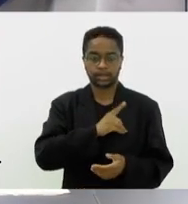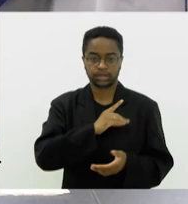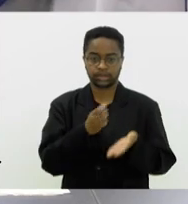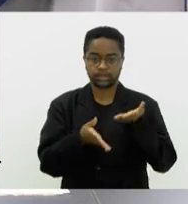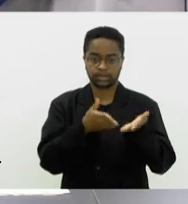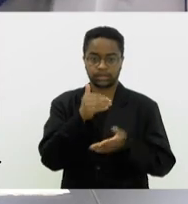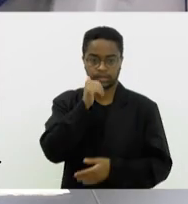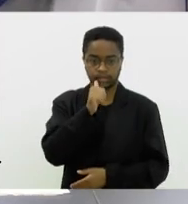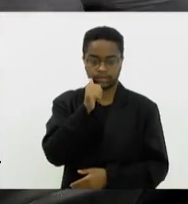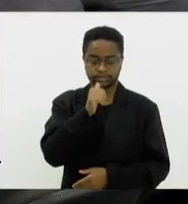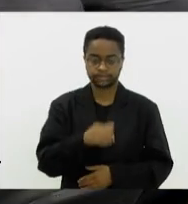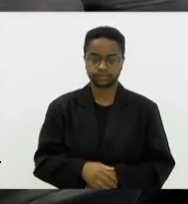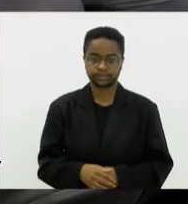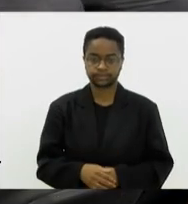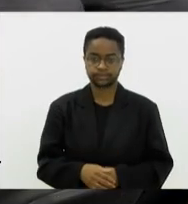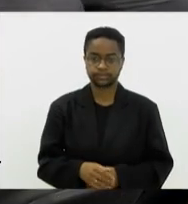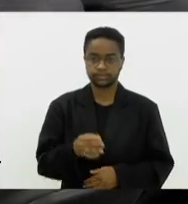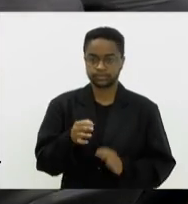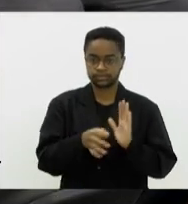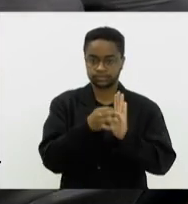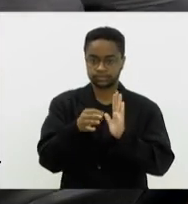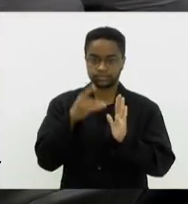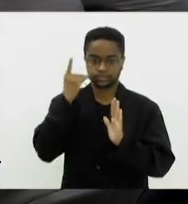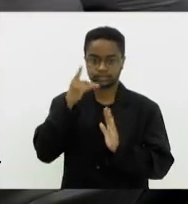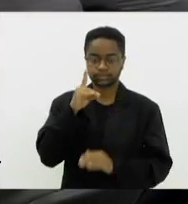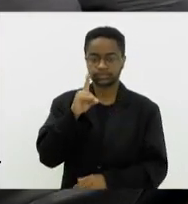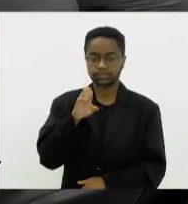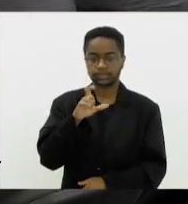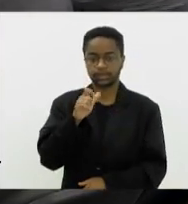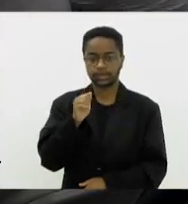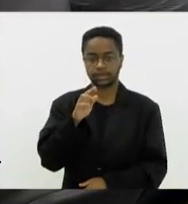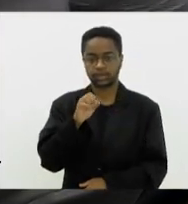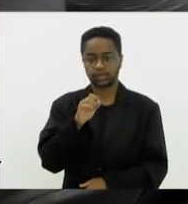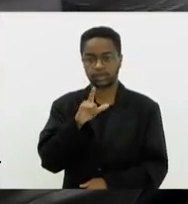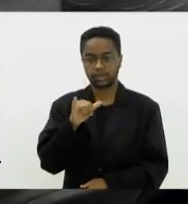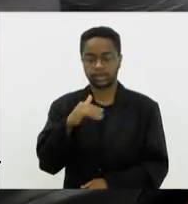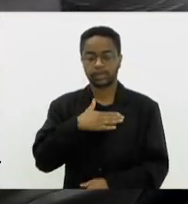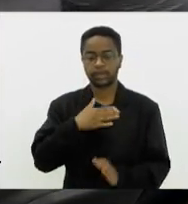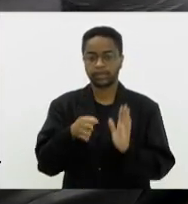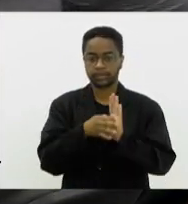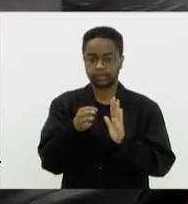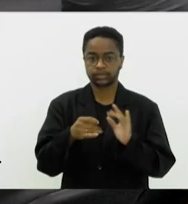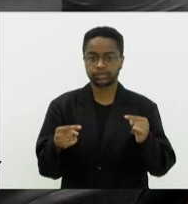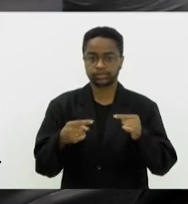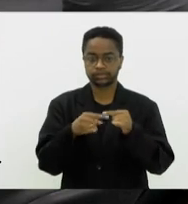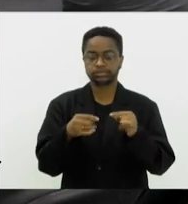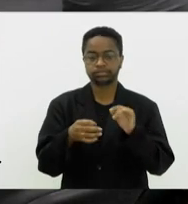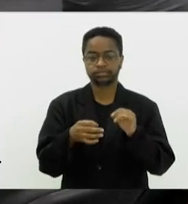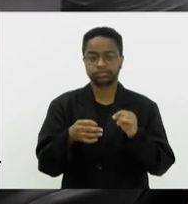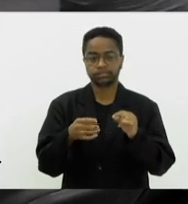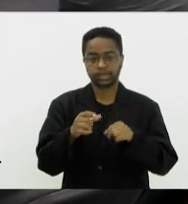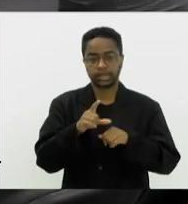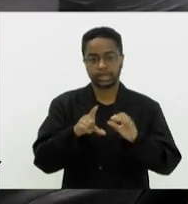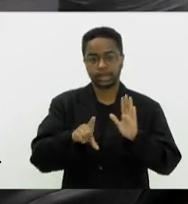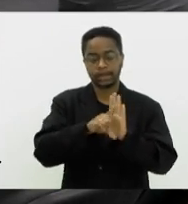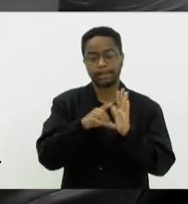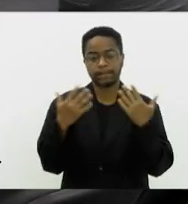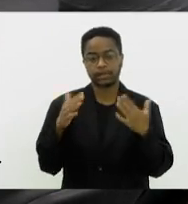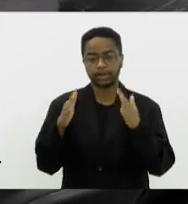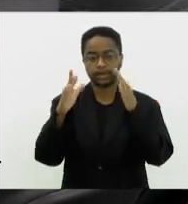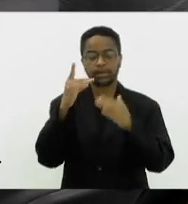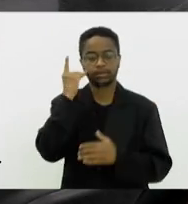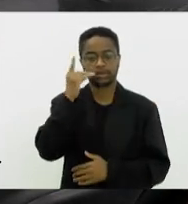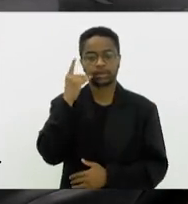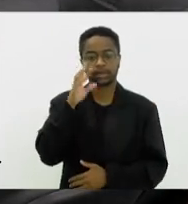Delaroli. Senhor presidente, muito bom dia. Meu parecer é pela legalidade, já parabenizando a deputada Renata Souza, o projeto